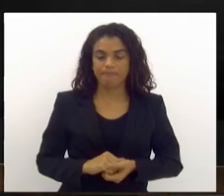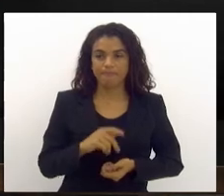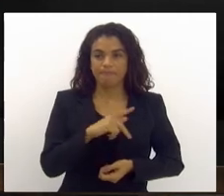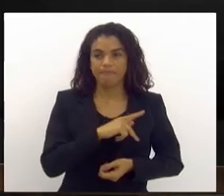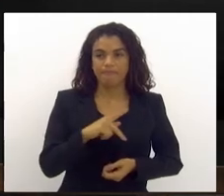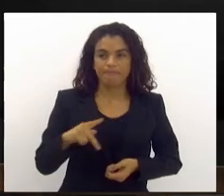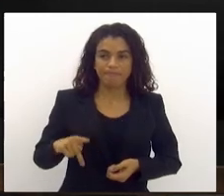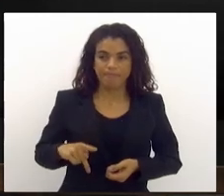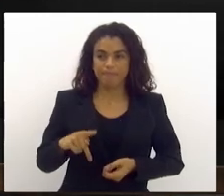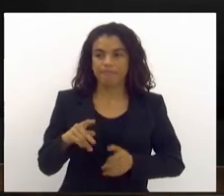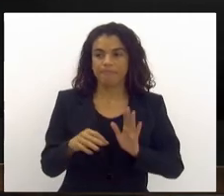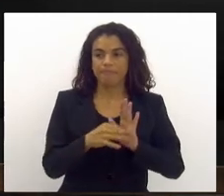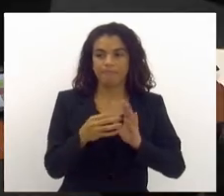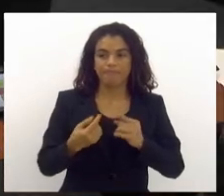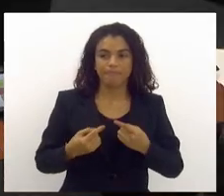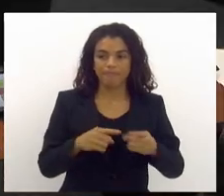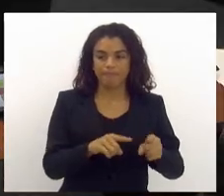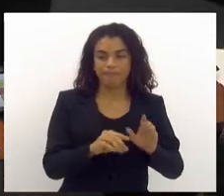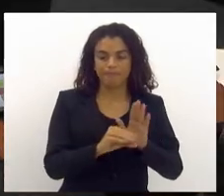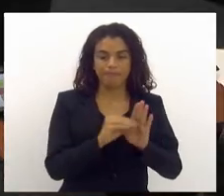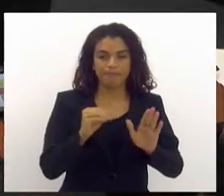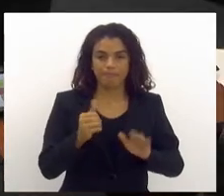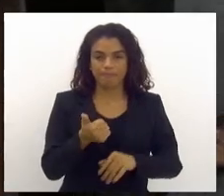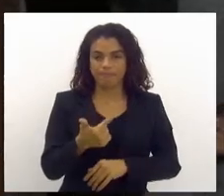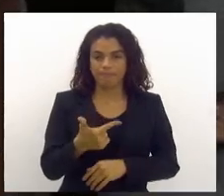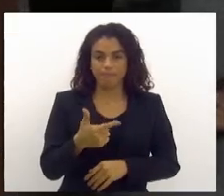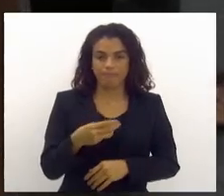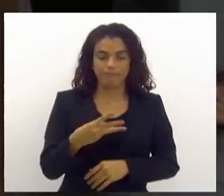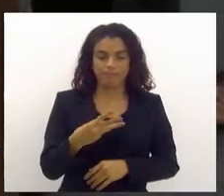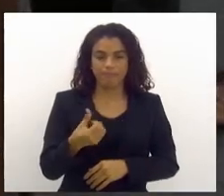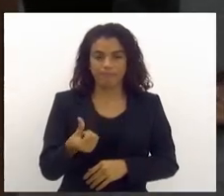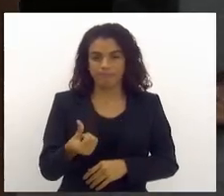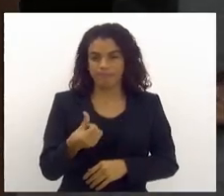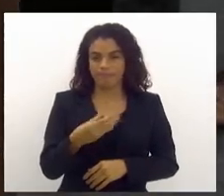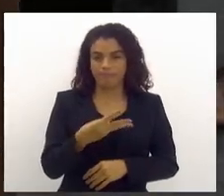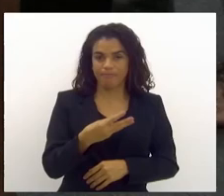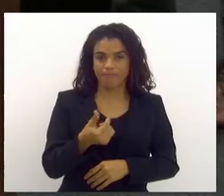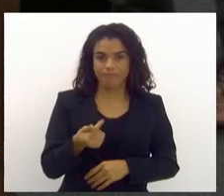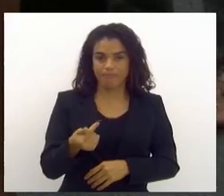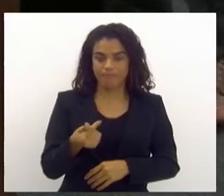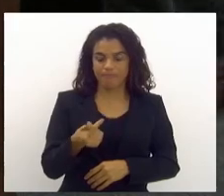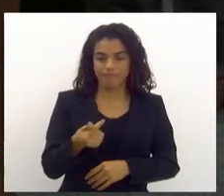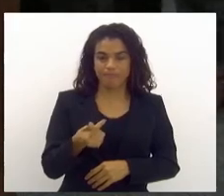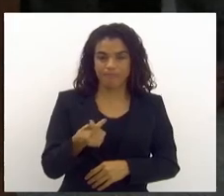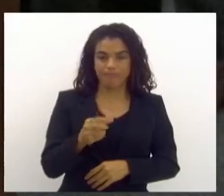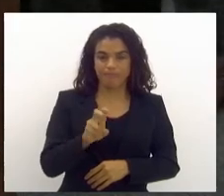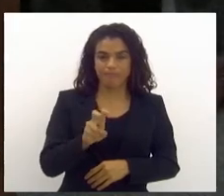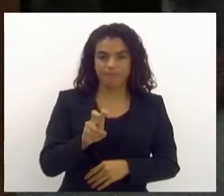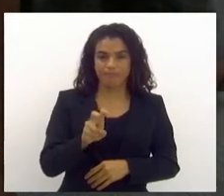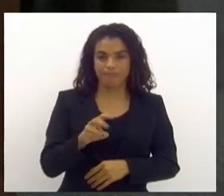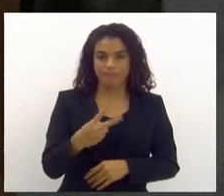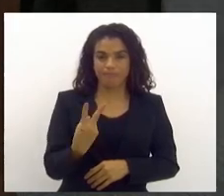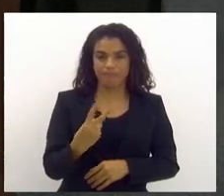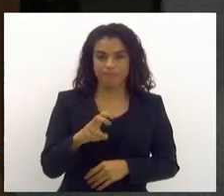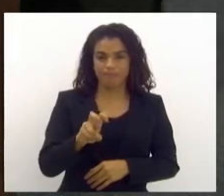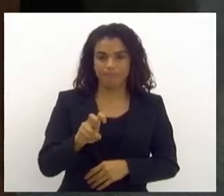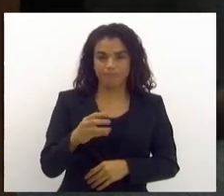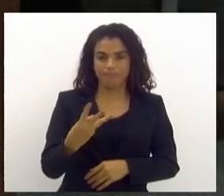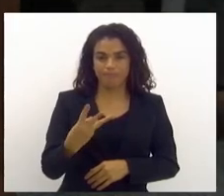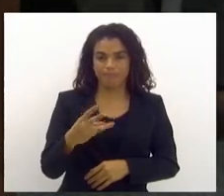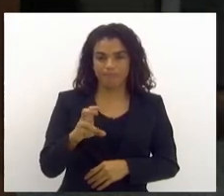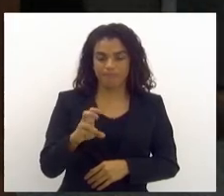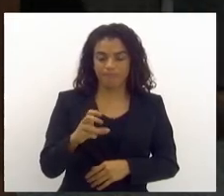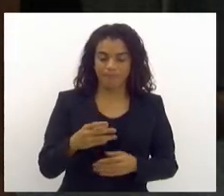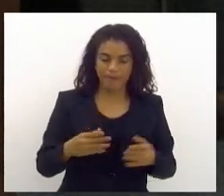Presidente, parecer contrário às emendas 12, 36, 37, 52, 53